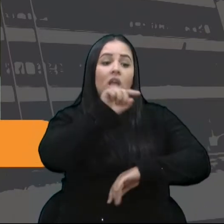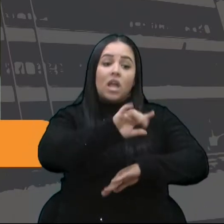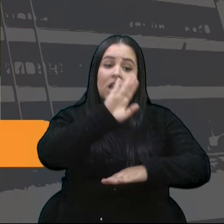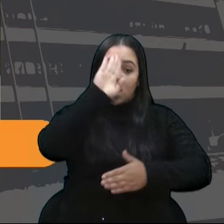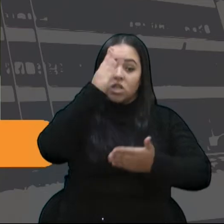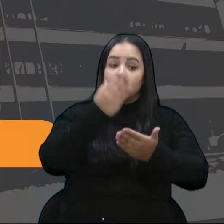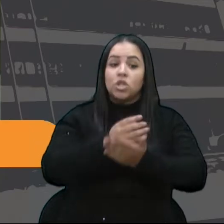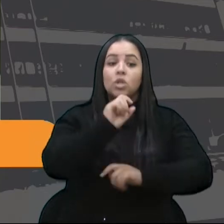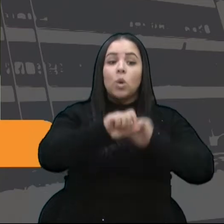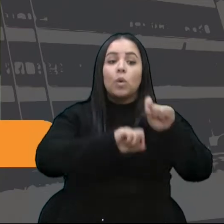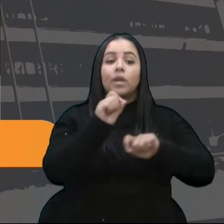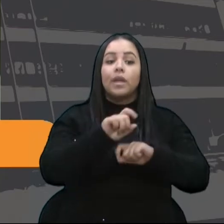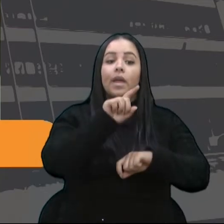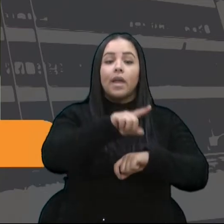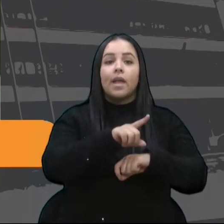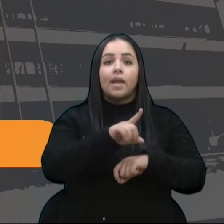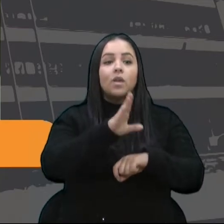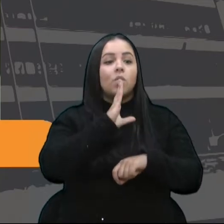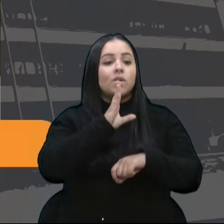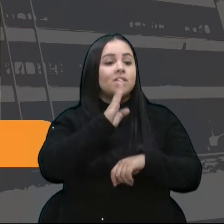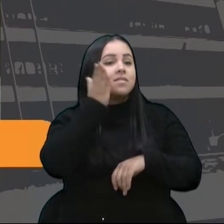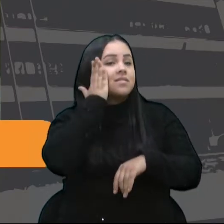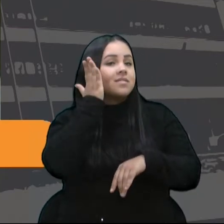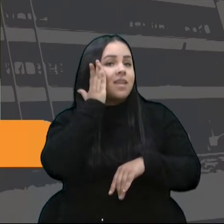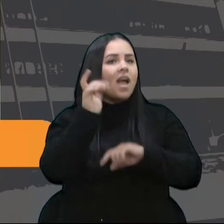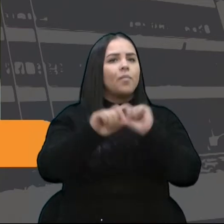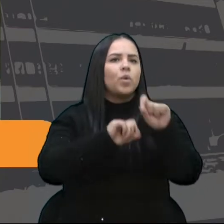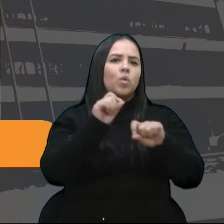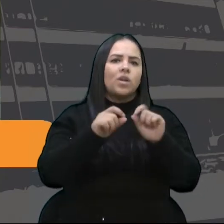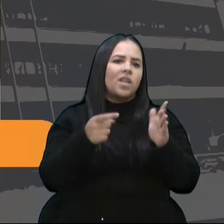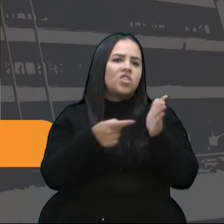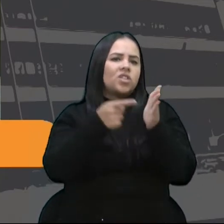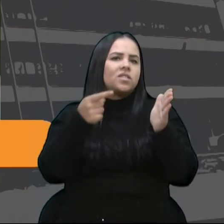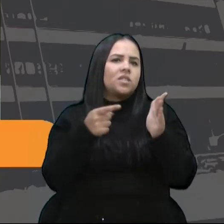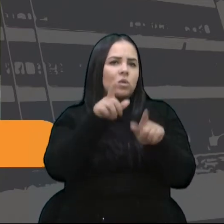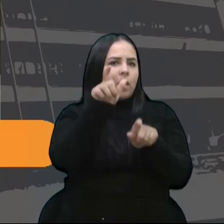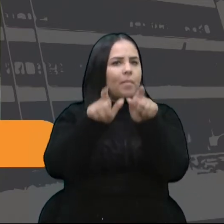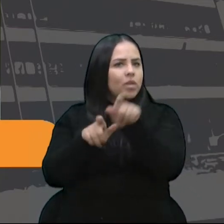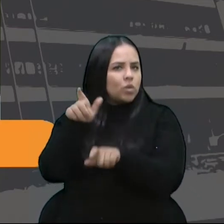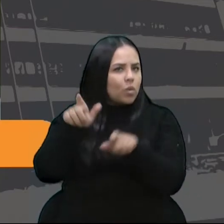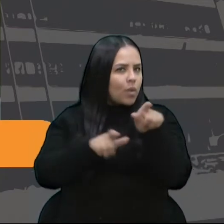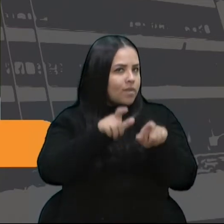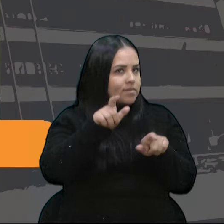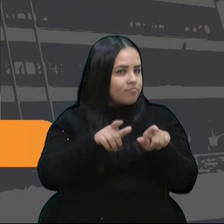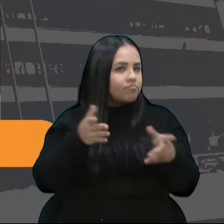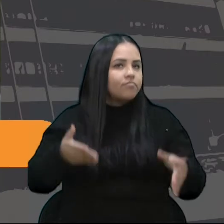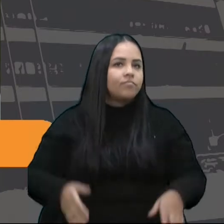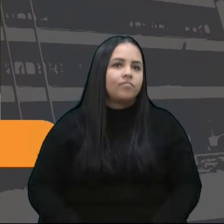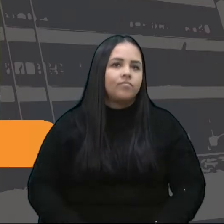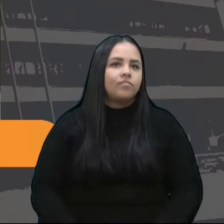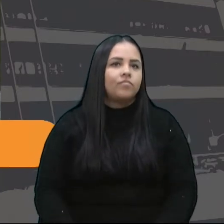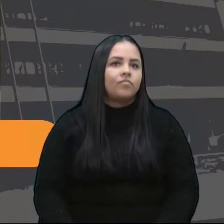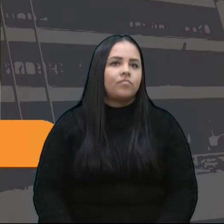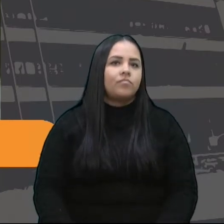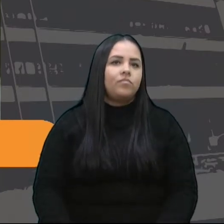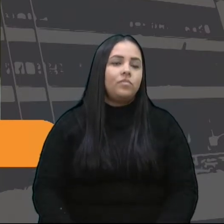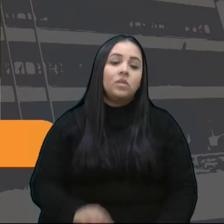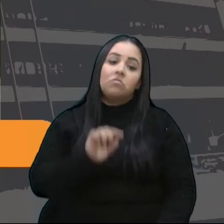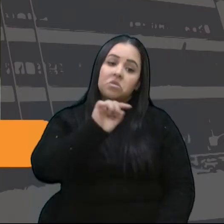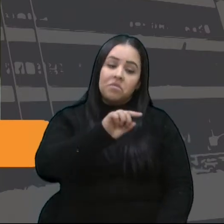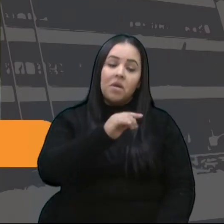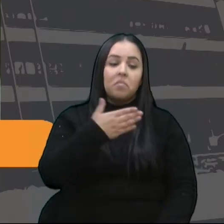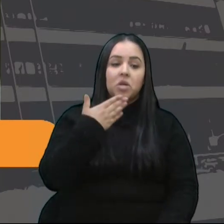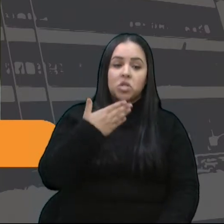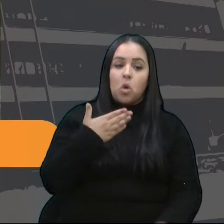Ou na indicação de alguém, ou na referência que você tem daquele médico, e você vai se aconselhar com aquele